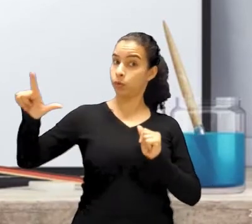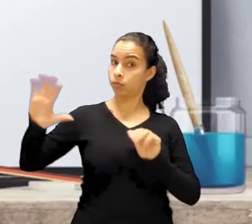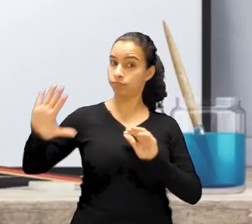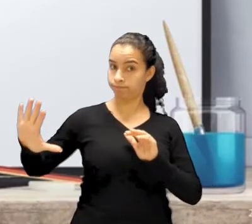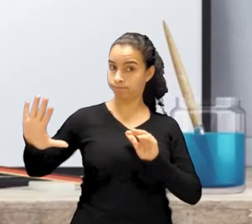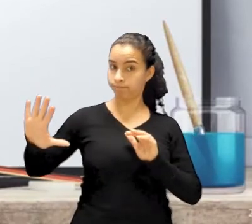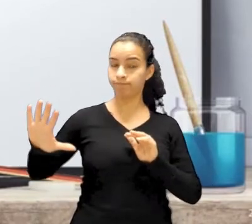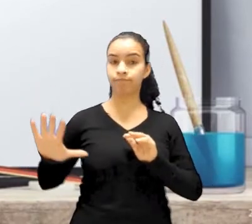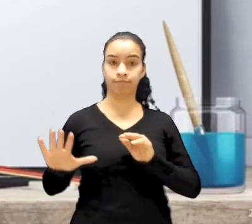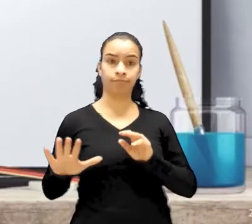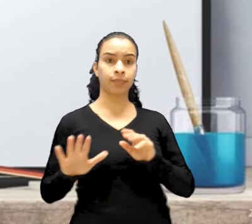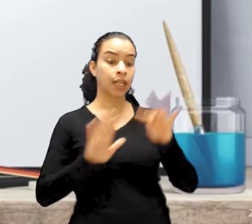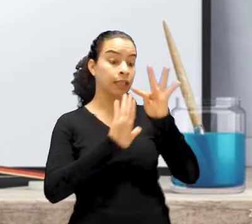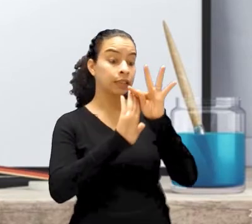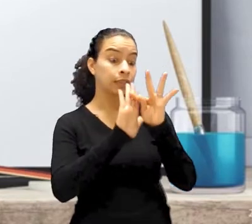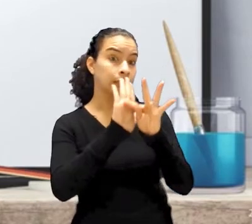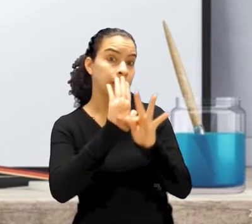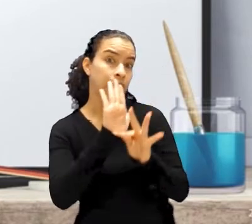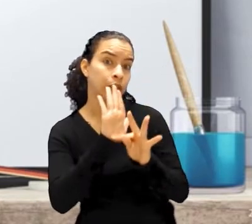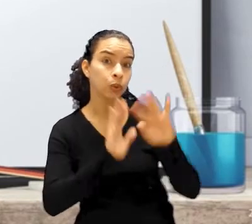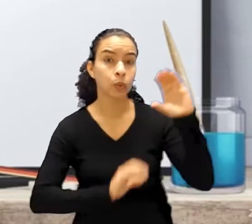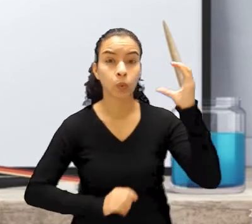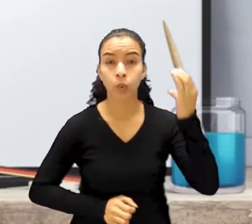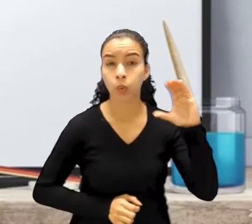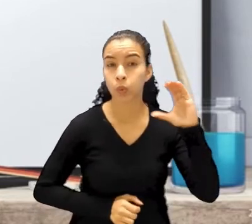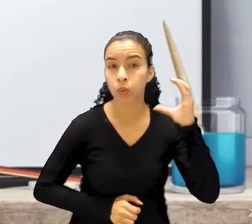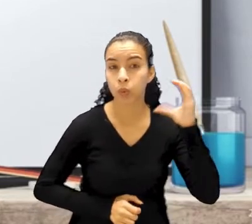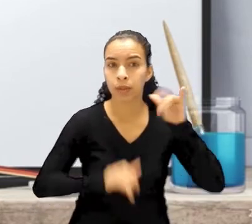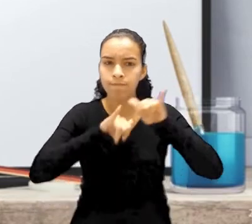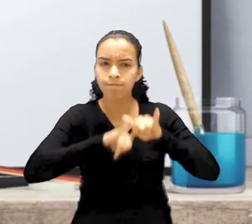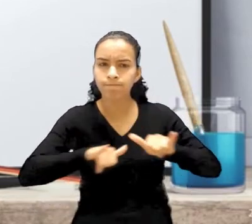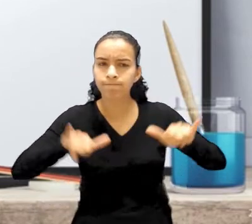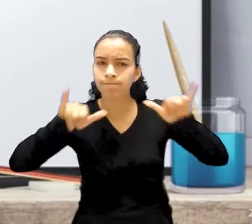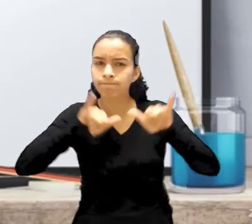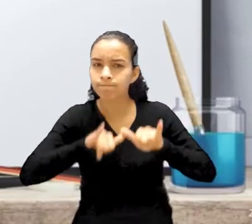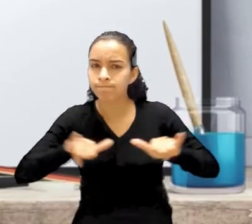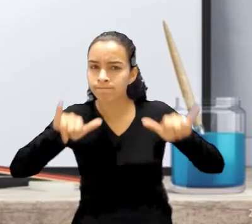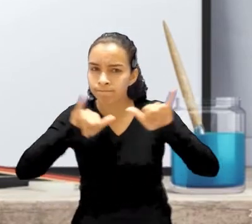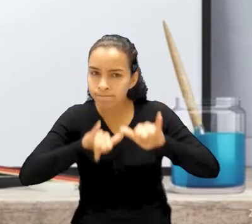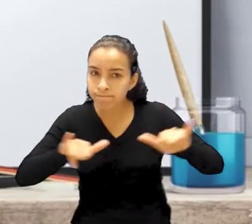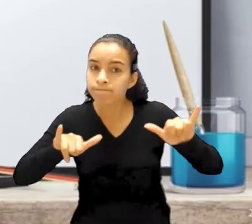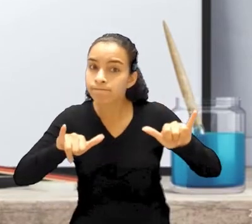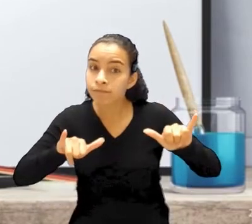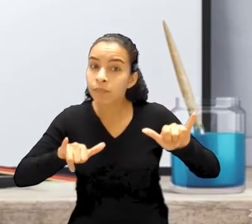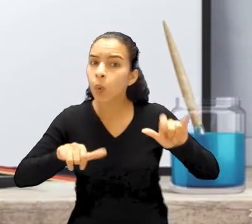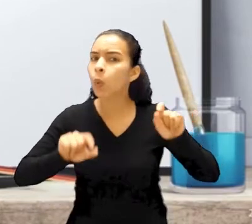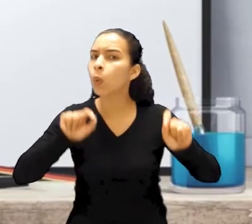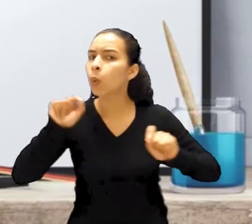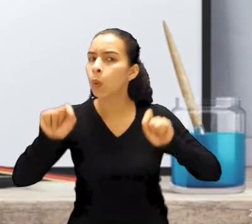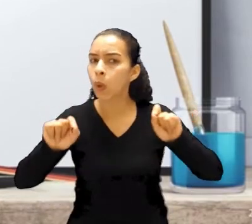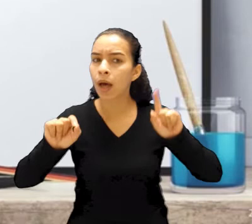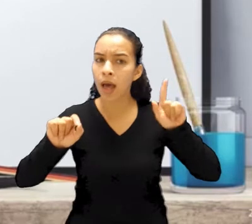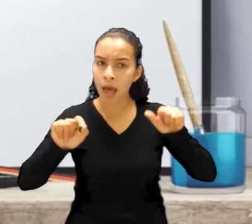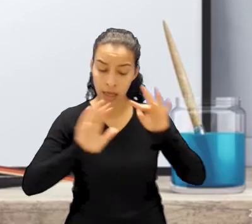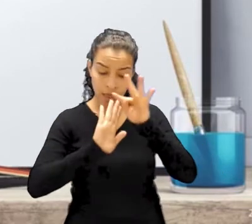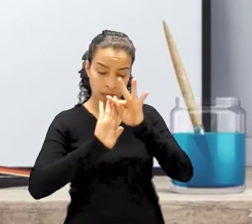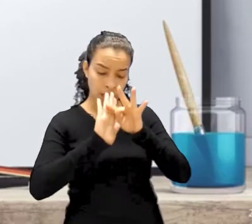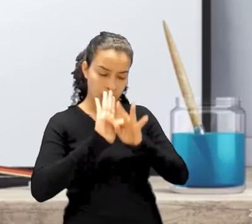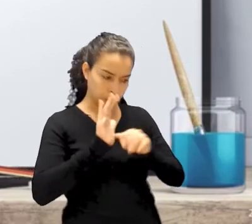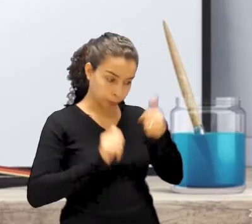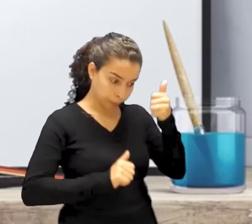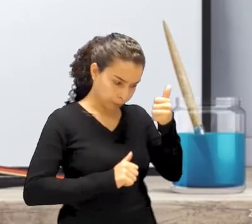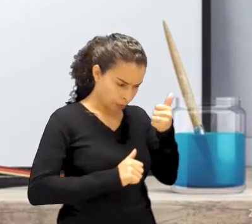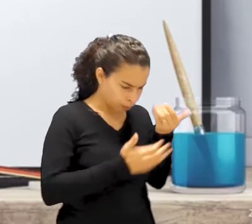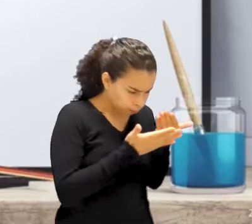um outro gênero. Quando nós falamos em texto de divulgação científica, nós estamos falando de um texto que